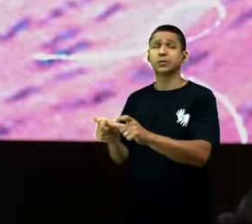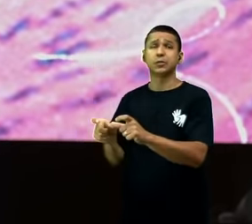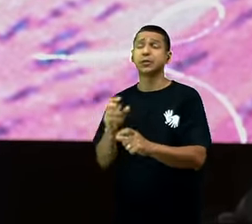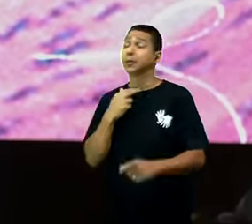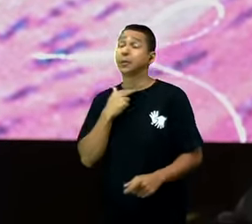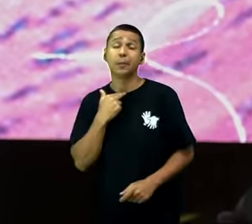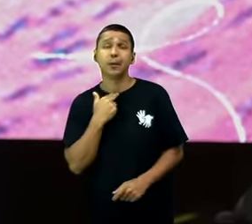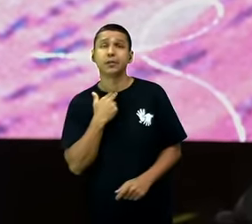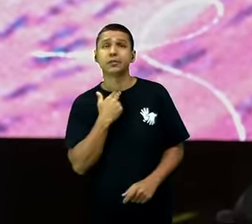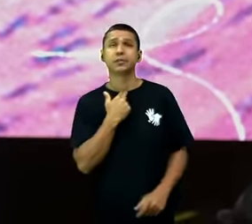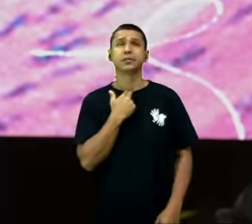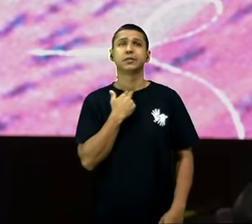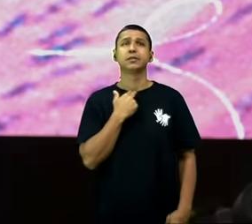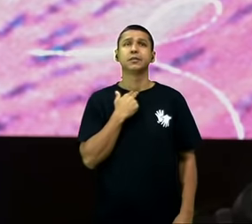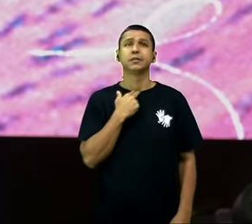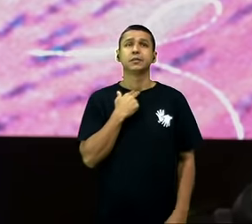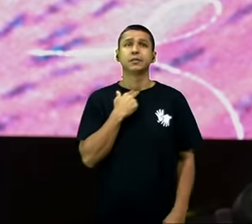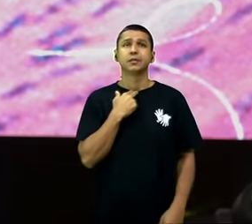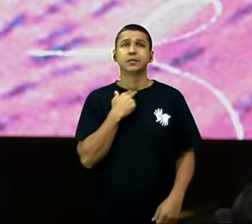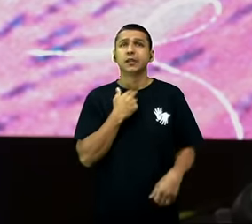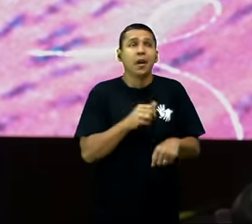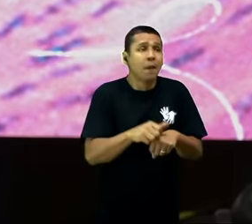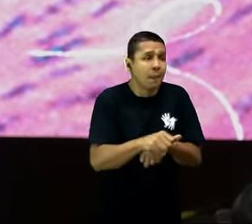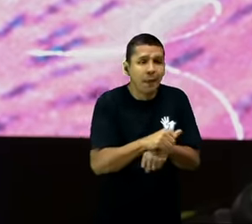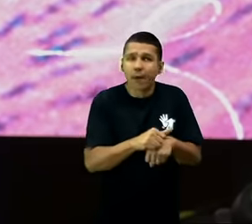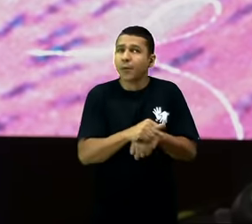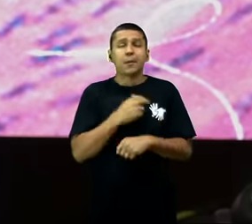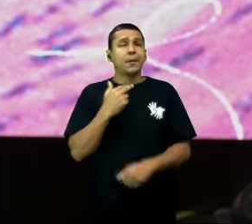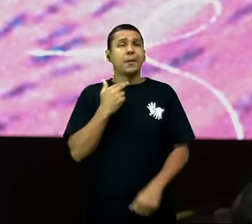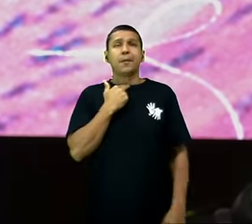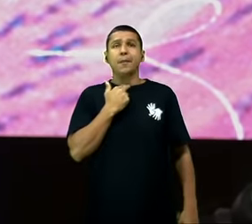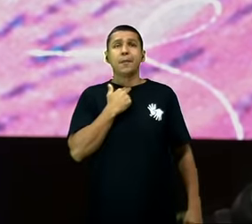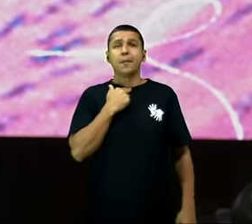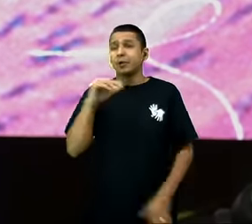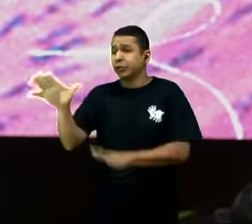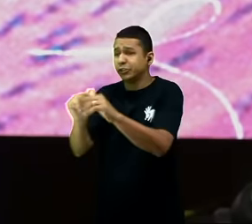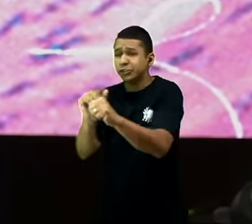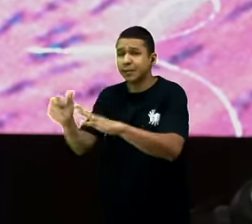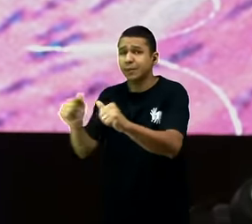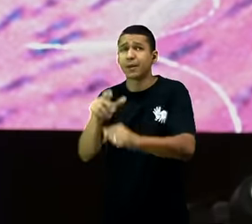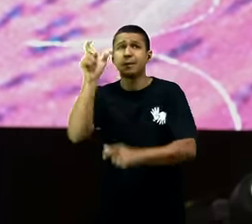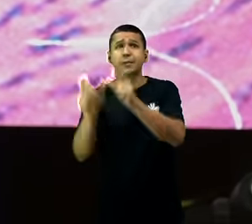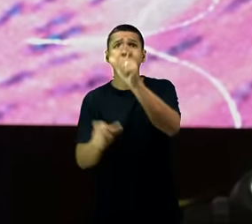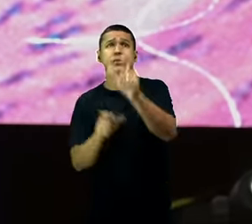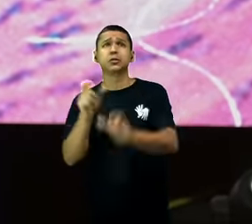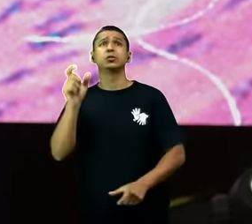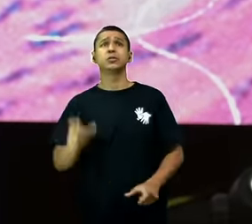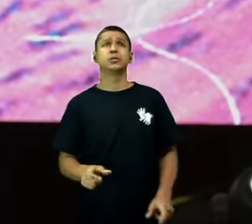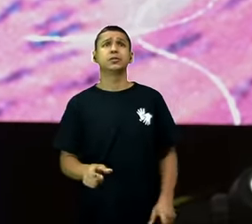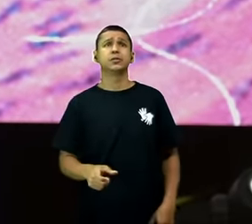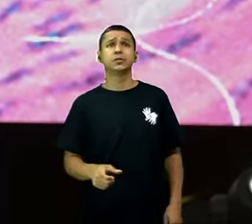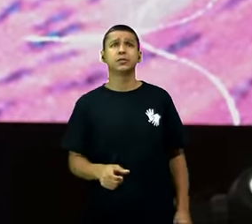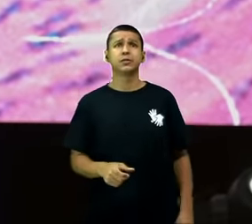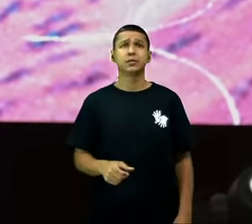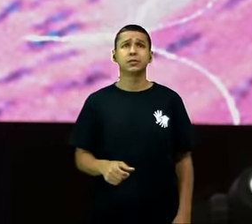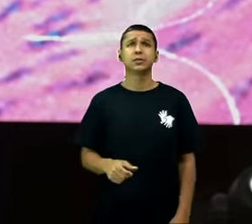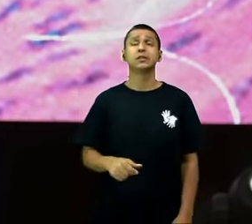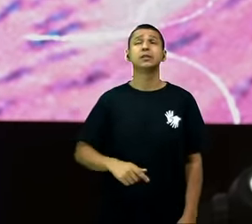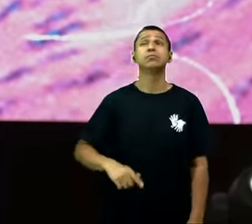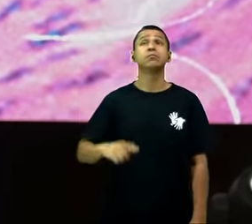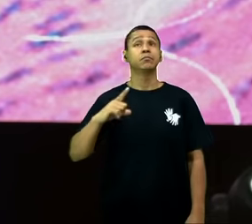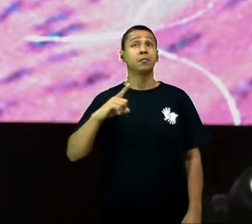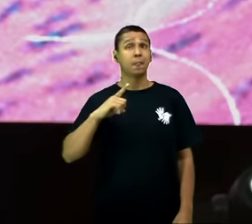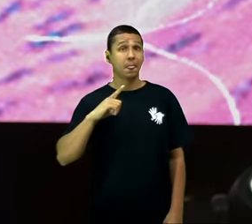coração. Abraão não poderia envolver outras pessoas nessa história. Tem gente que não tem nada a ver com a tua história com